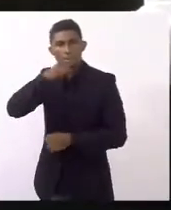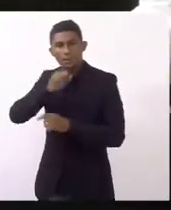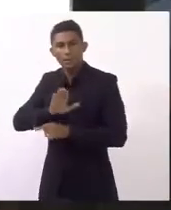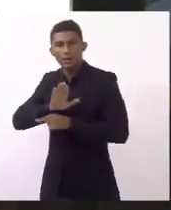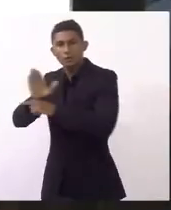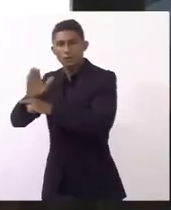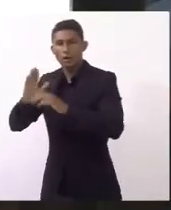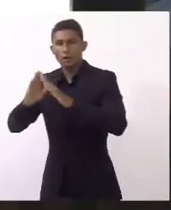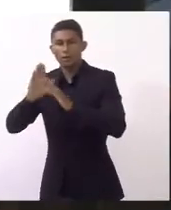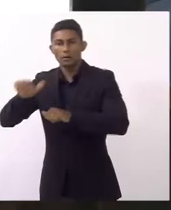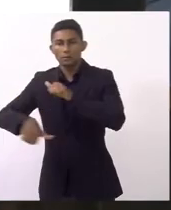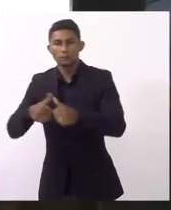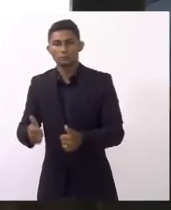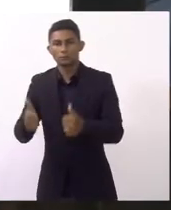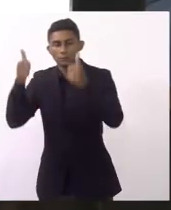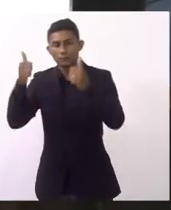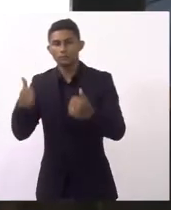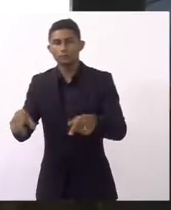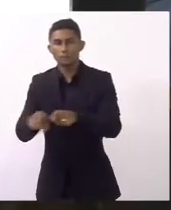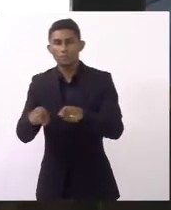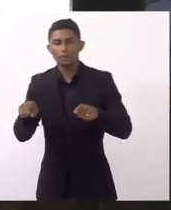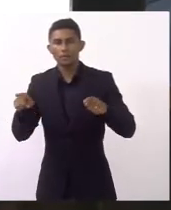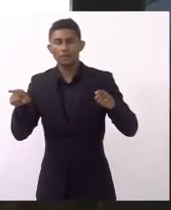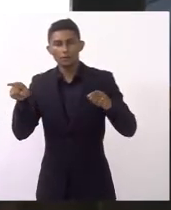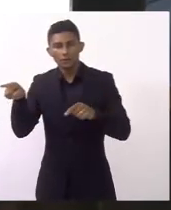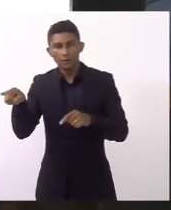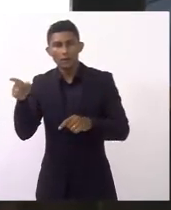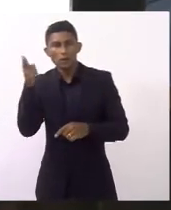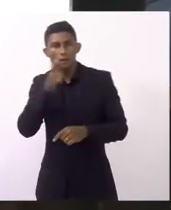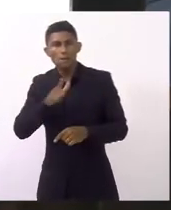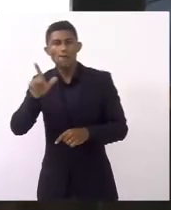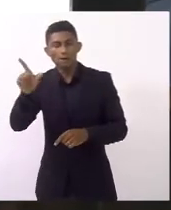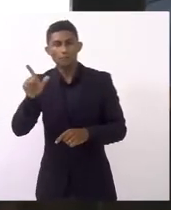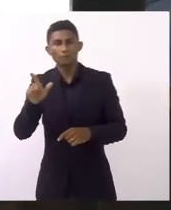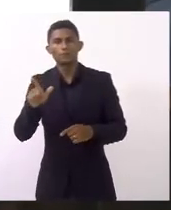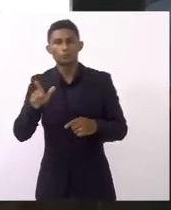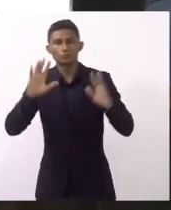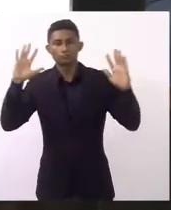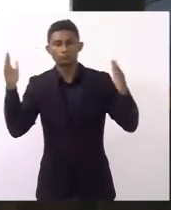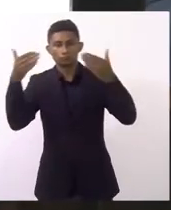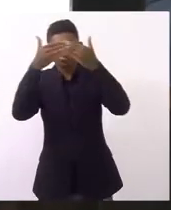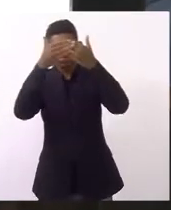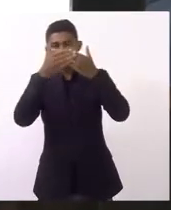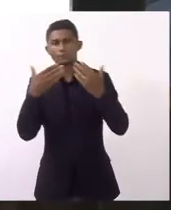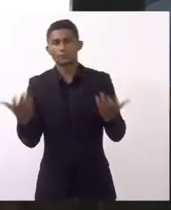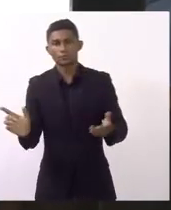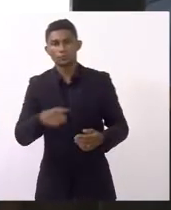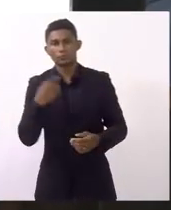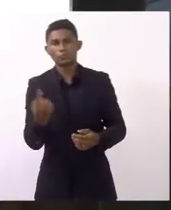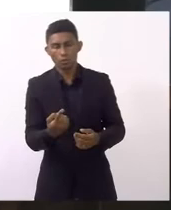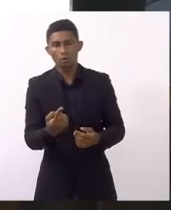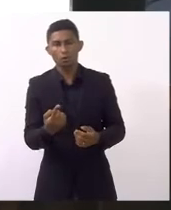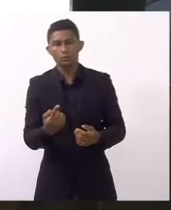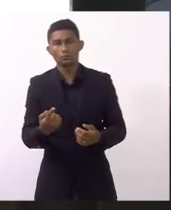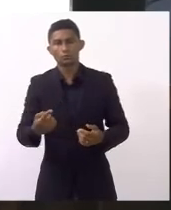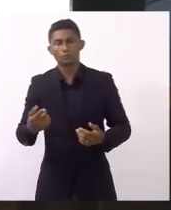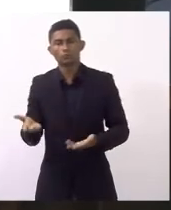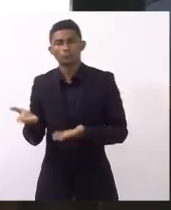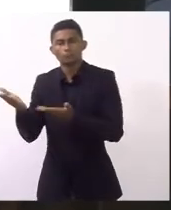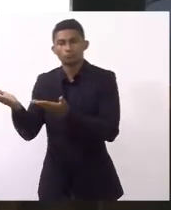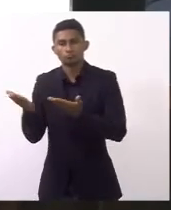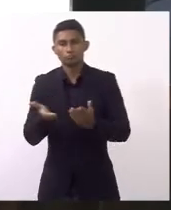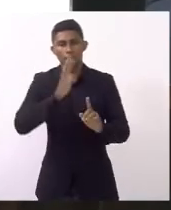tornou-se uma sacerdotisa do Candomblé respeitado por todos nós é com imenso orgulho que homenageamos mãe